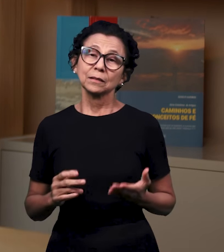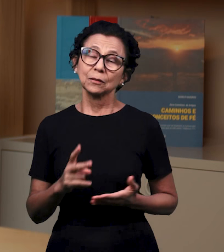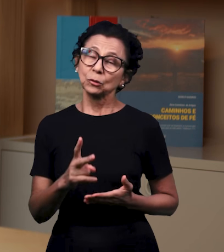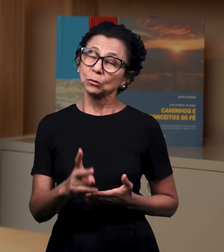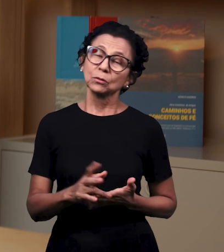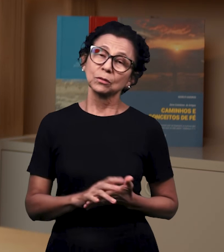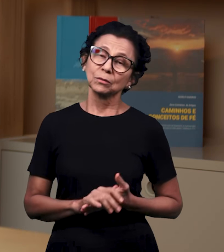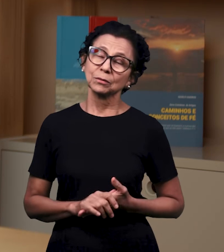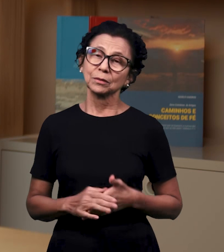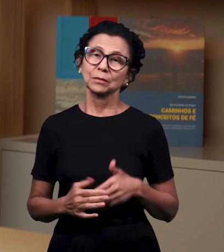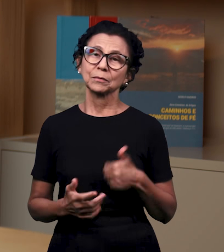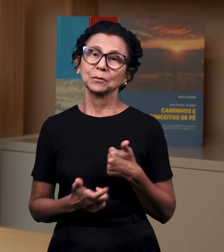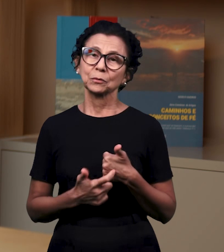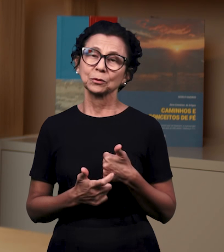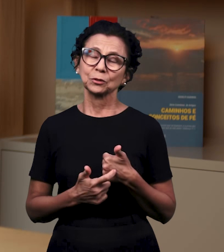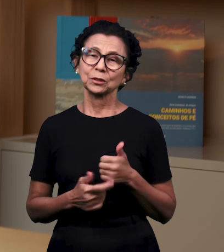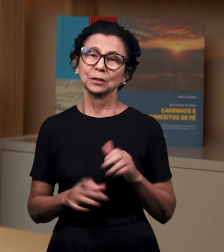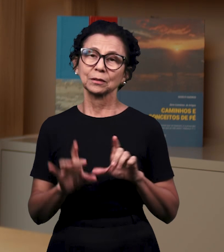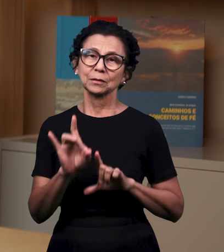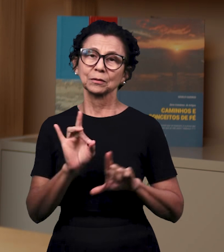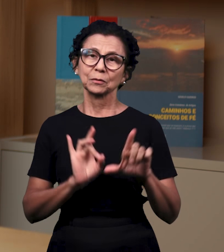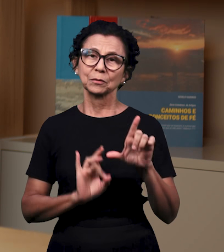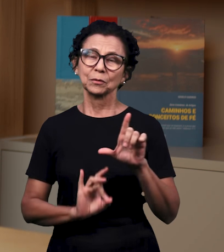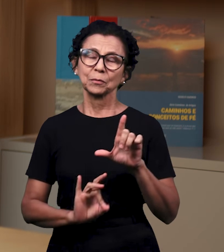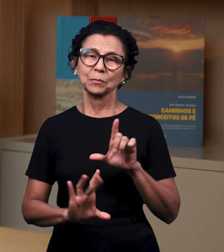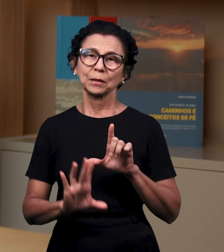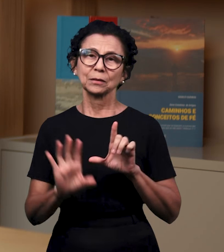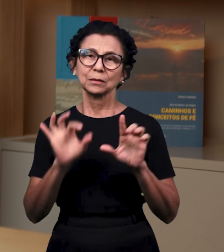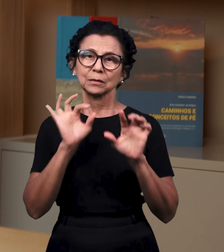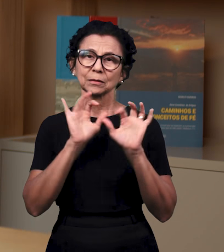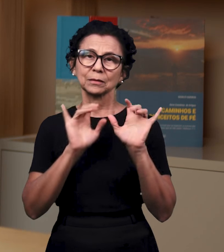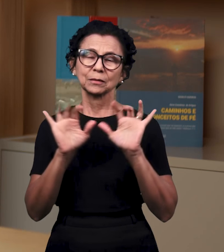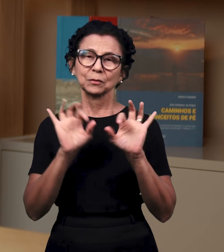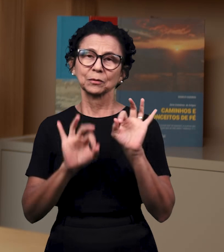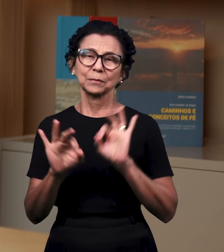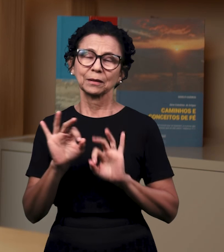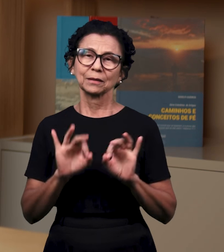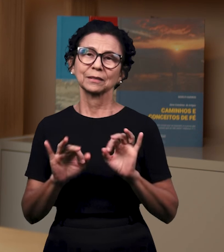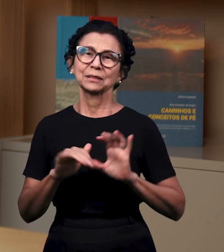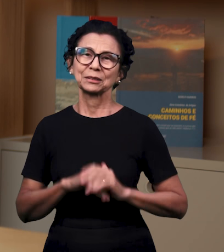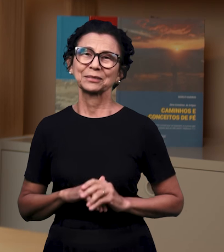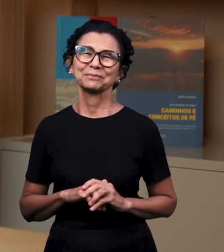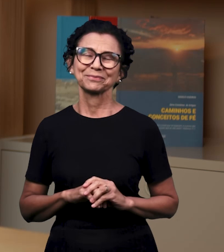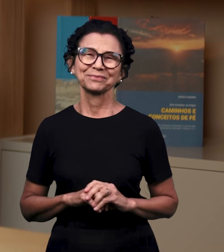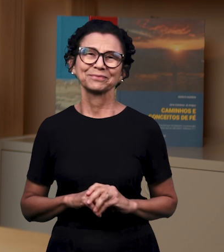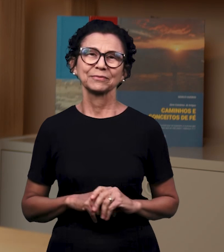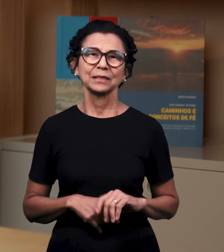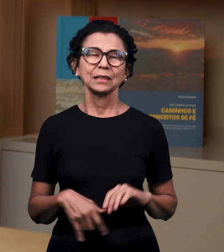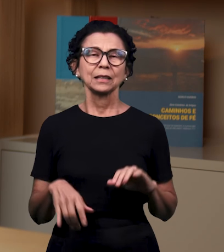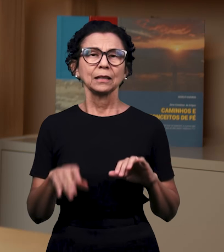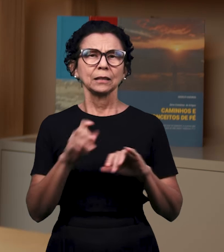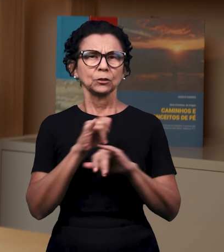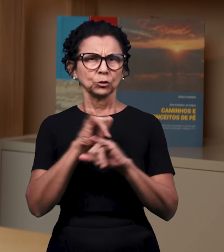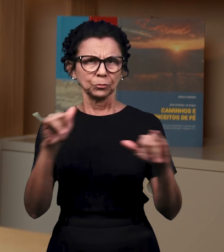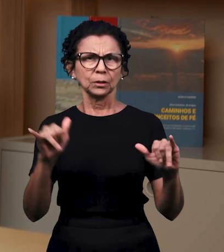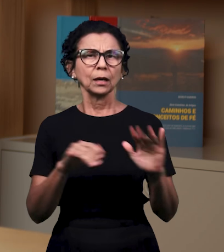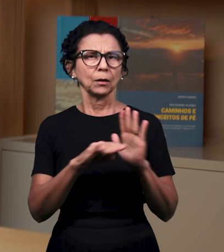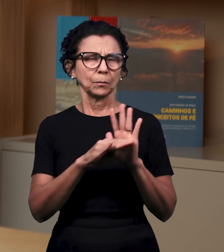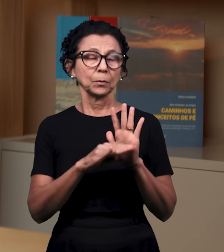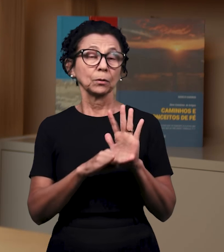também curtindo, compartilhando, comentando, para que os assuntos deste programa ele